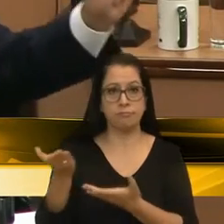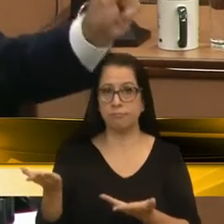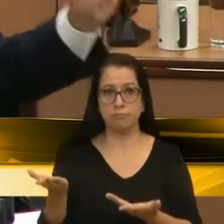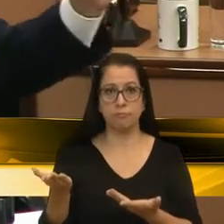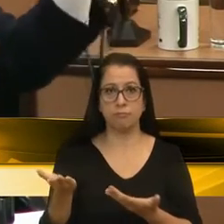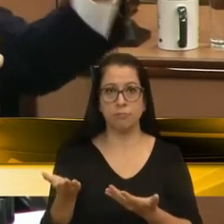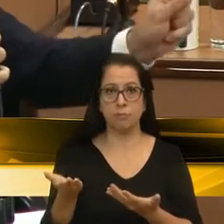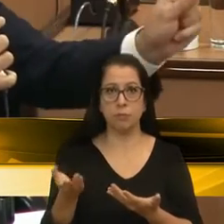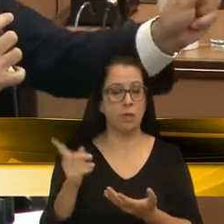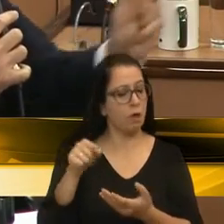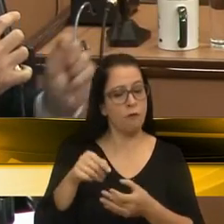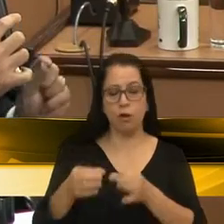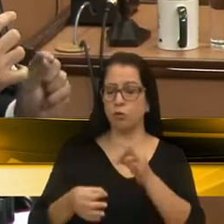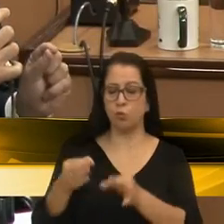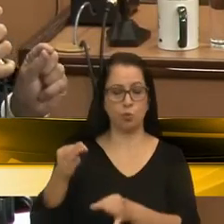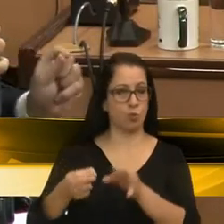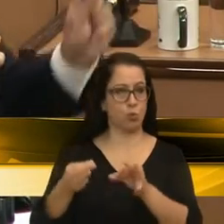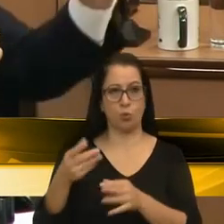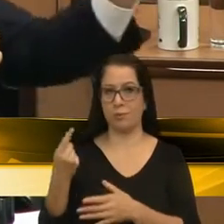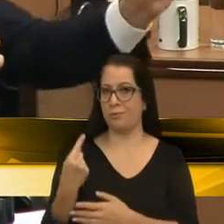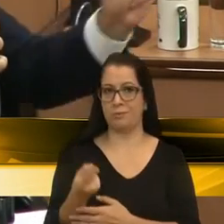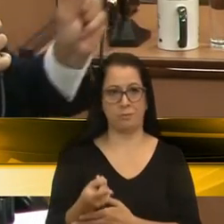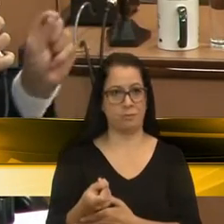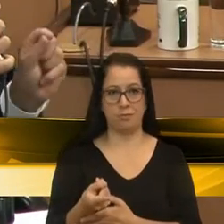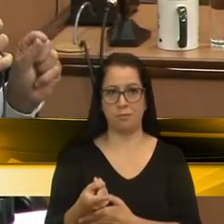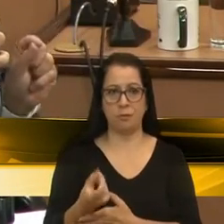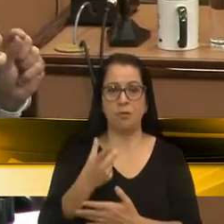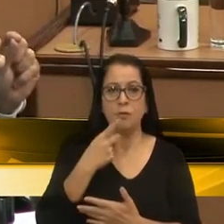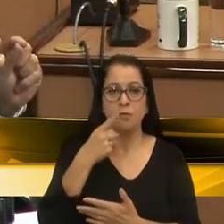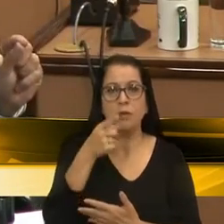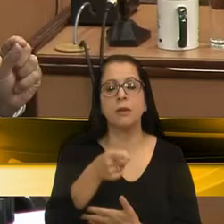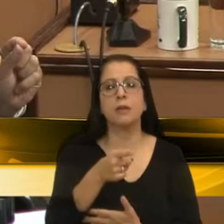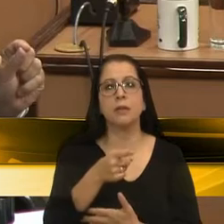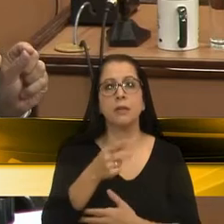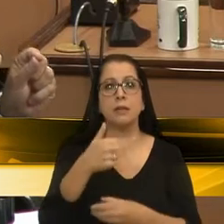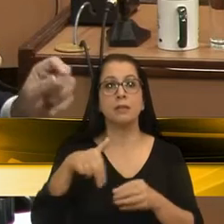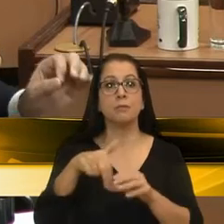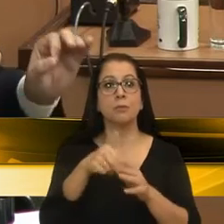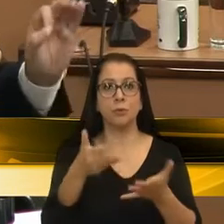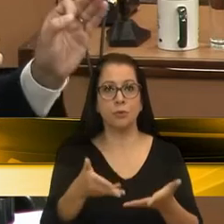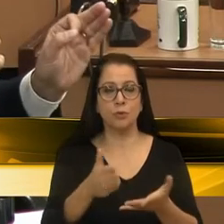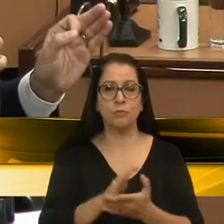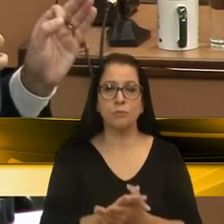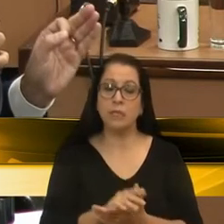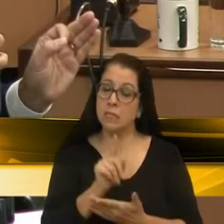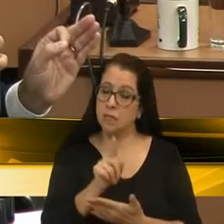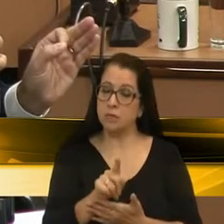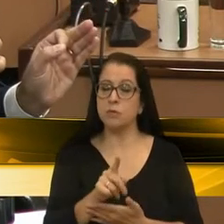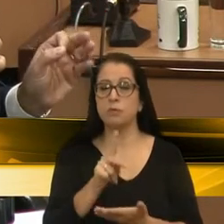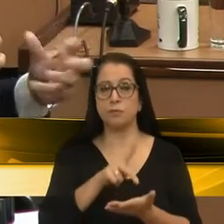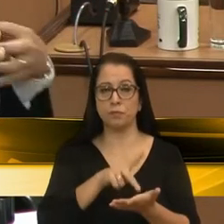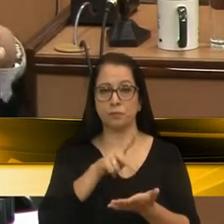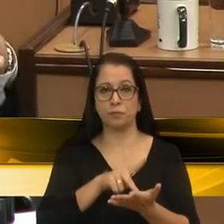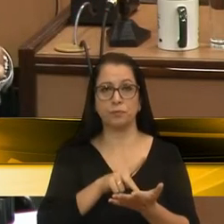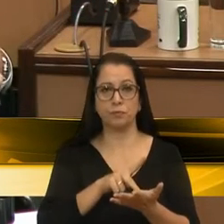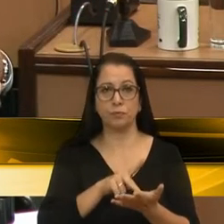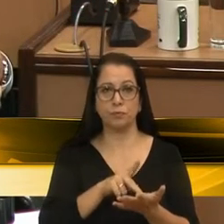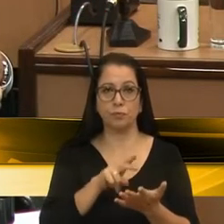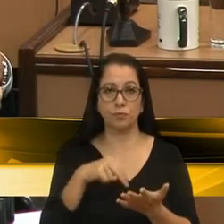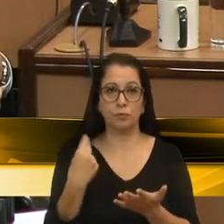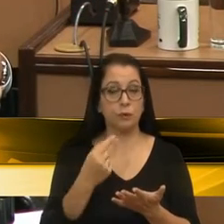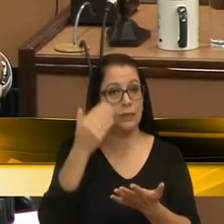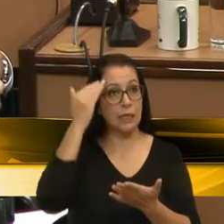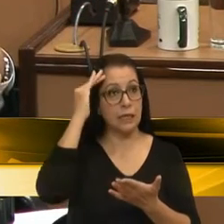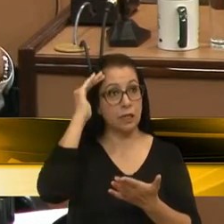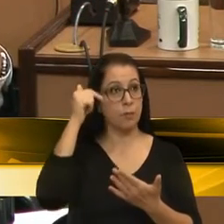colocado de forma injusta, como Vossa Excelência está dizendo da tribuna. Então, isso, na verdade, no nosso entendimento,